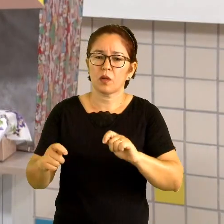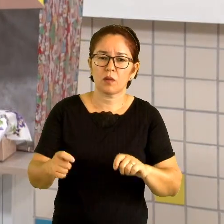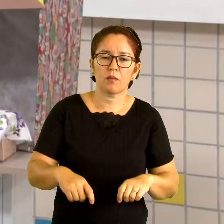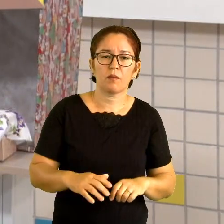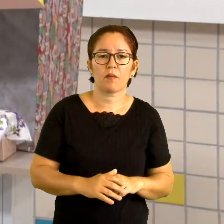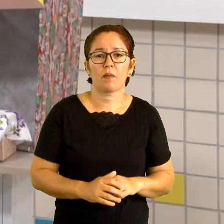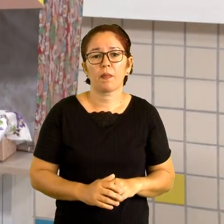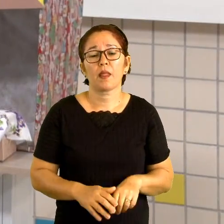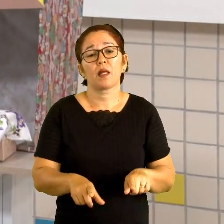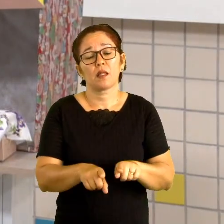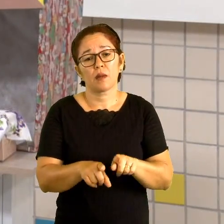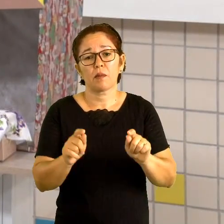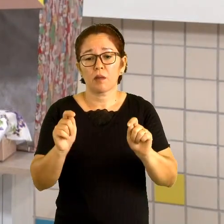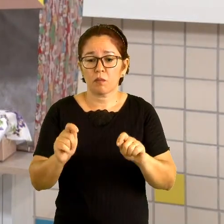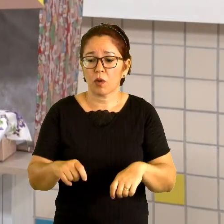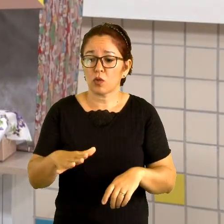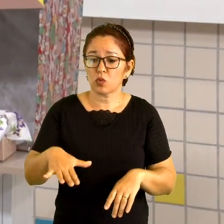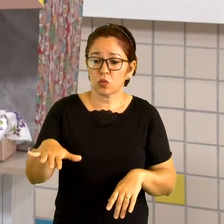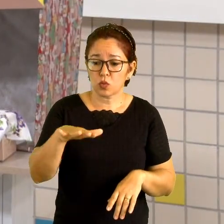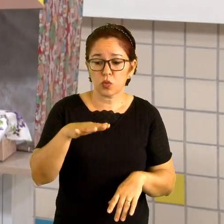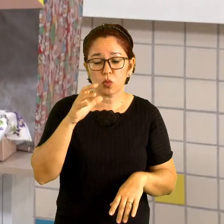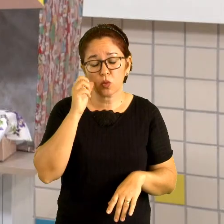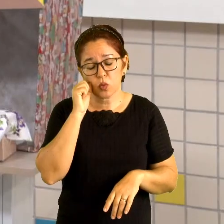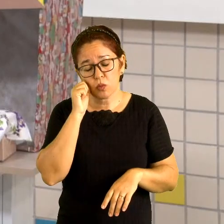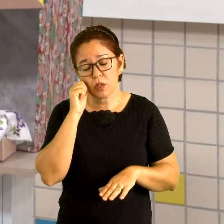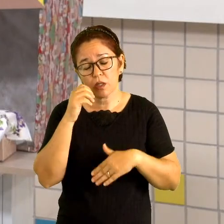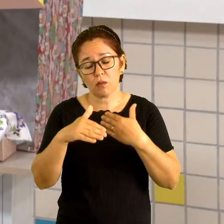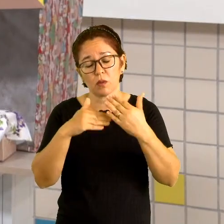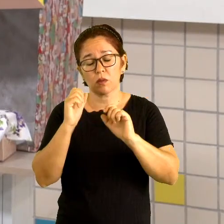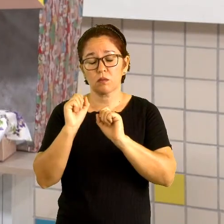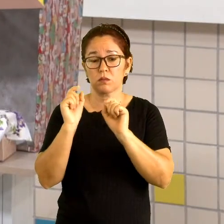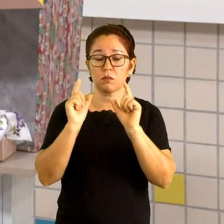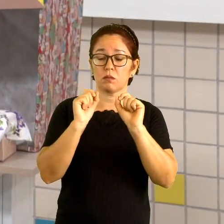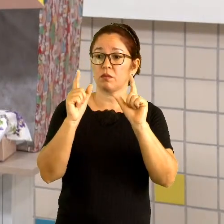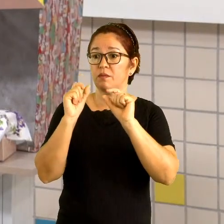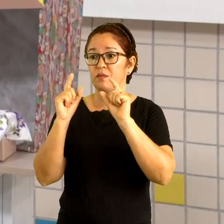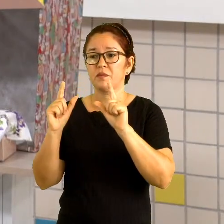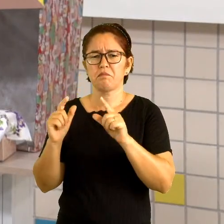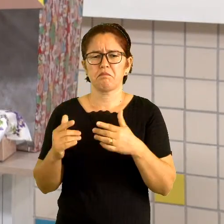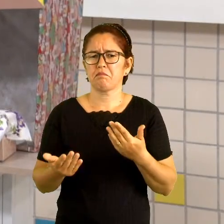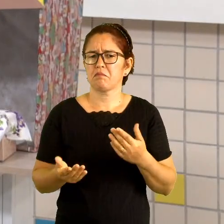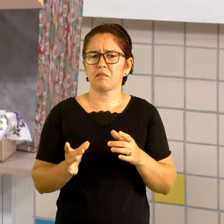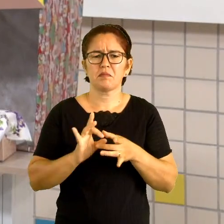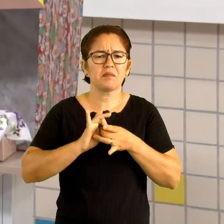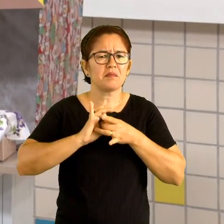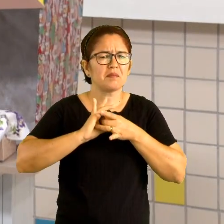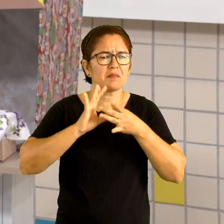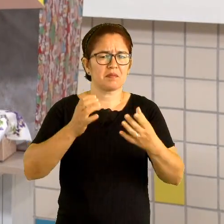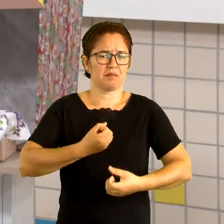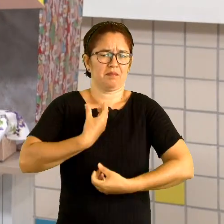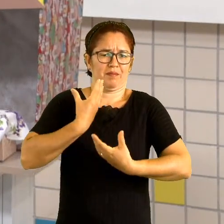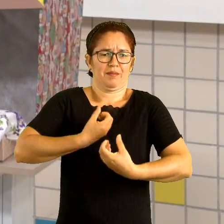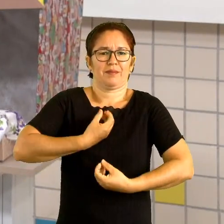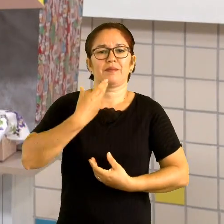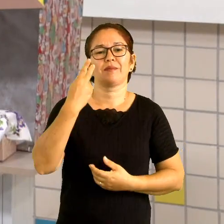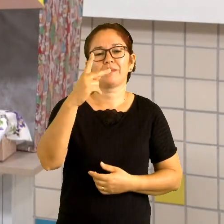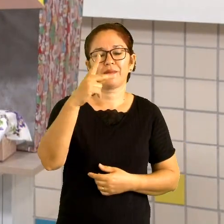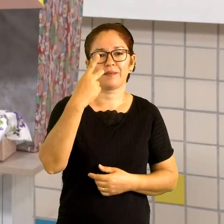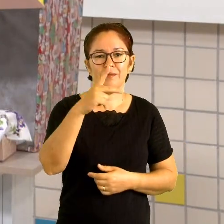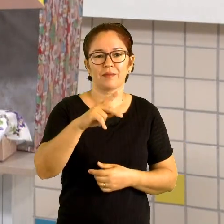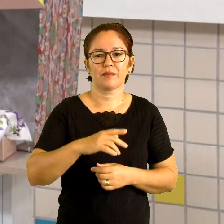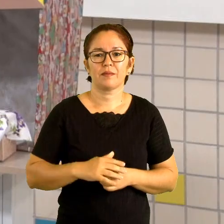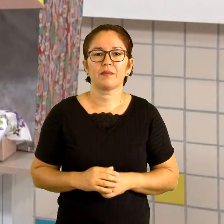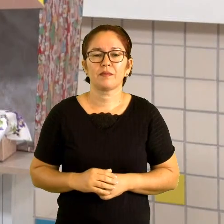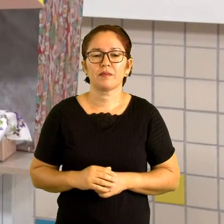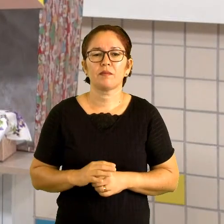acordaram. Ou seres dorminhocos. Várias ideias que vocês podem criar. E olha só, em que local